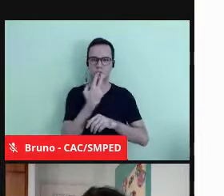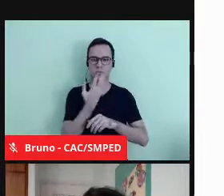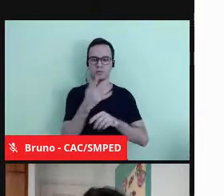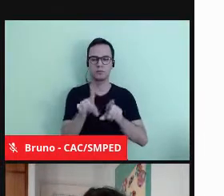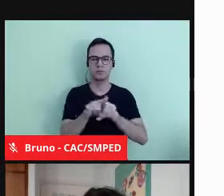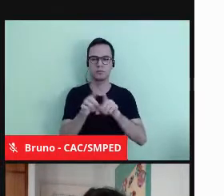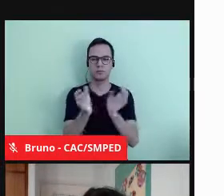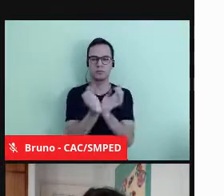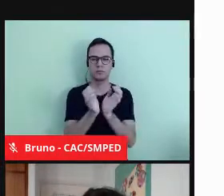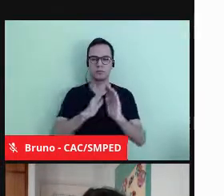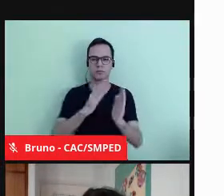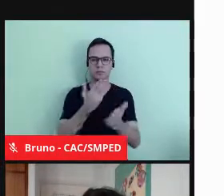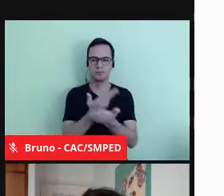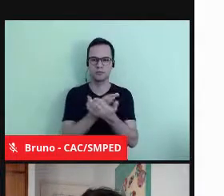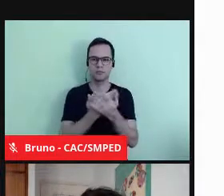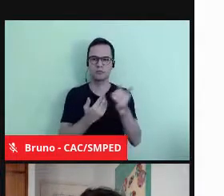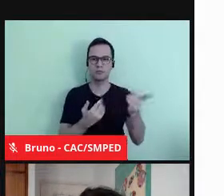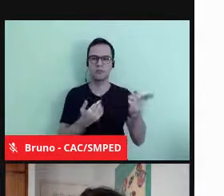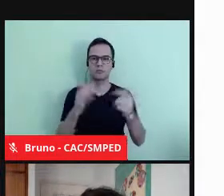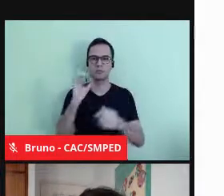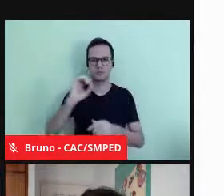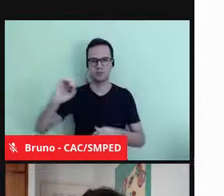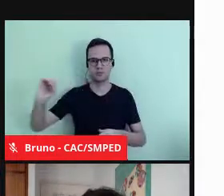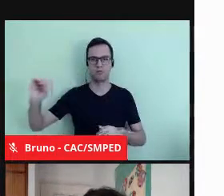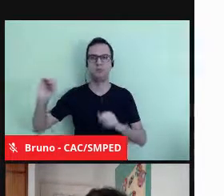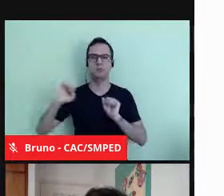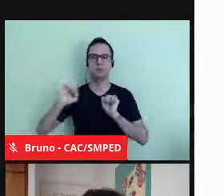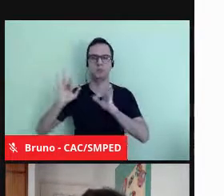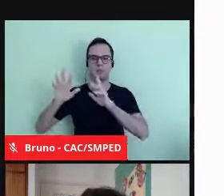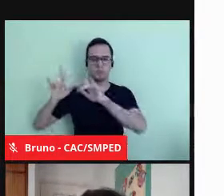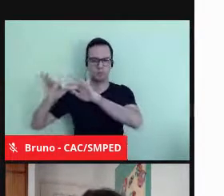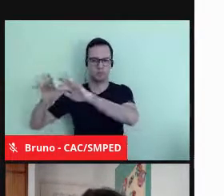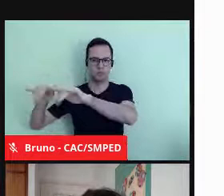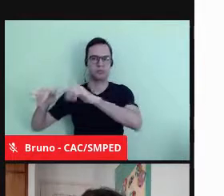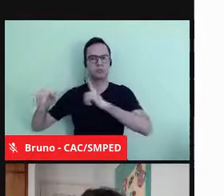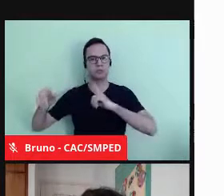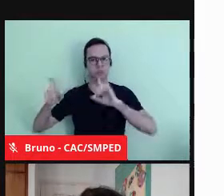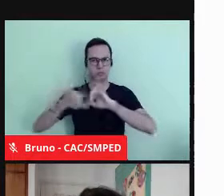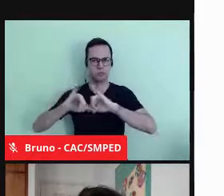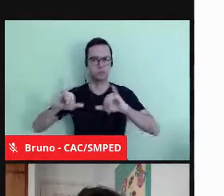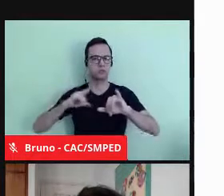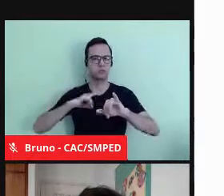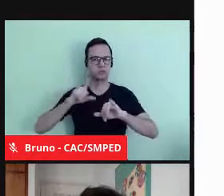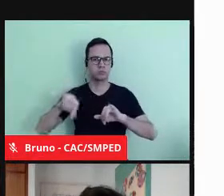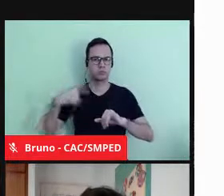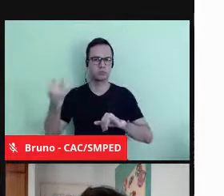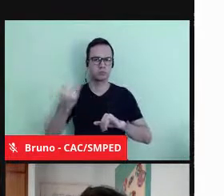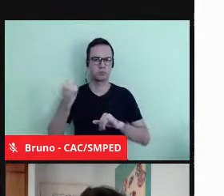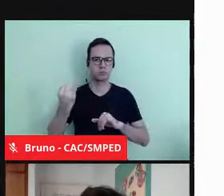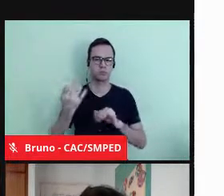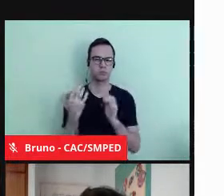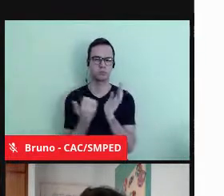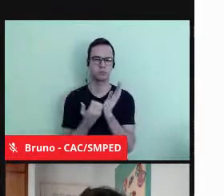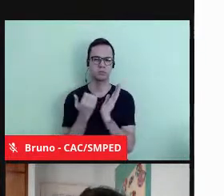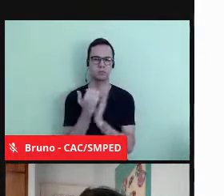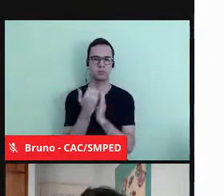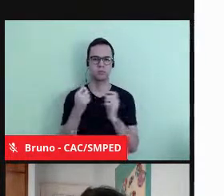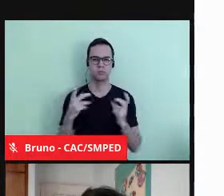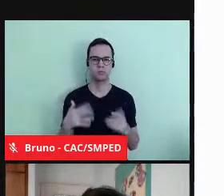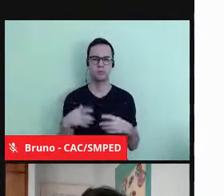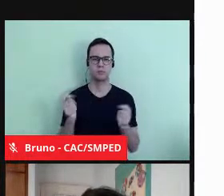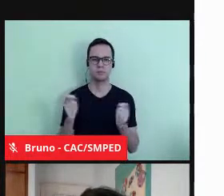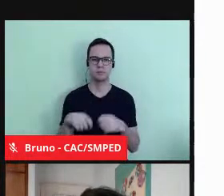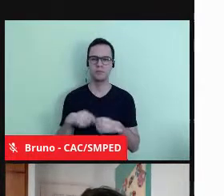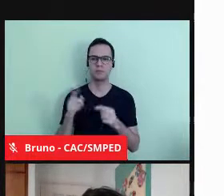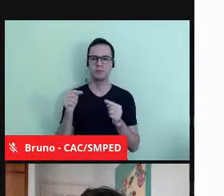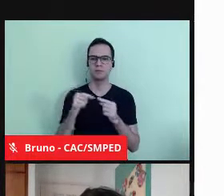grupos escolares seria nessa entrada oeste. As duas entradas, elas têm informação, é importante ressaltar isso, elas têm informação e têm acesso ao sistema